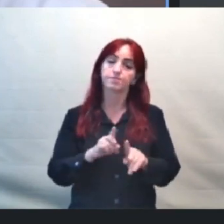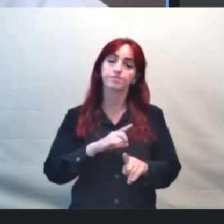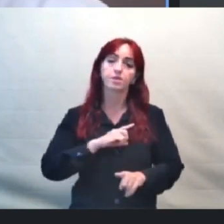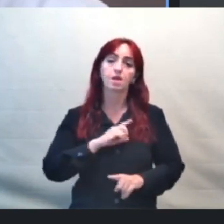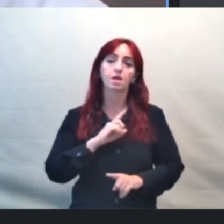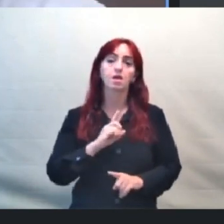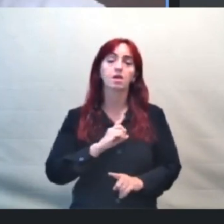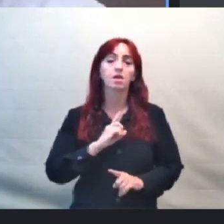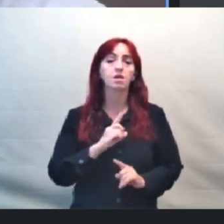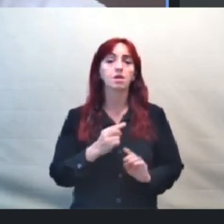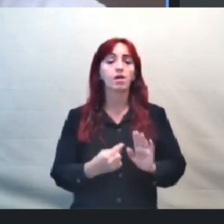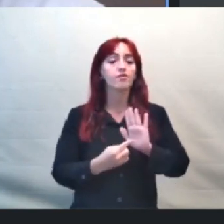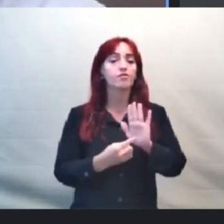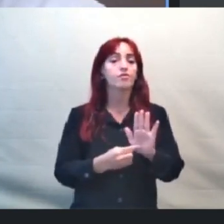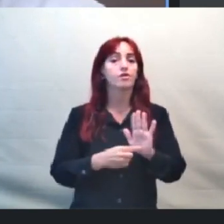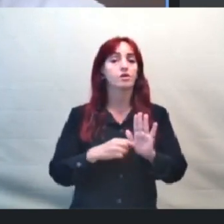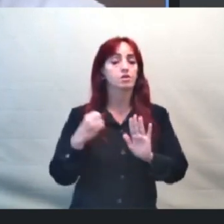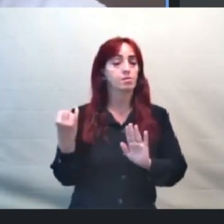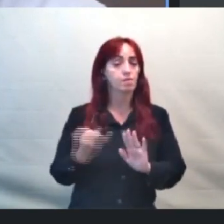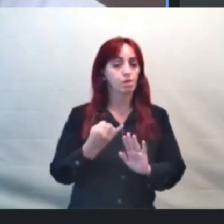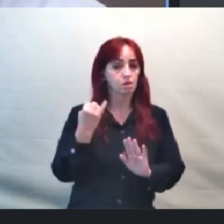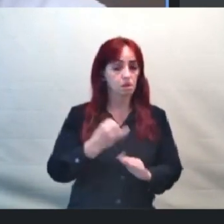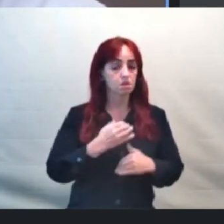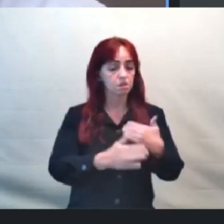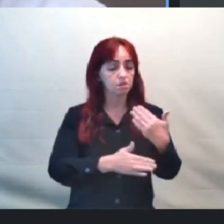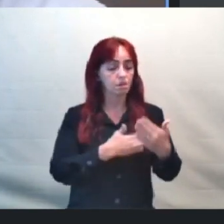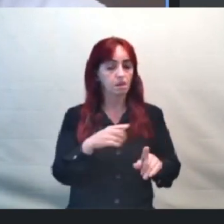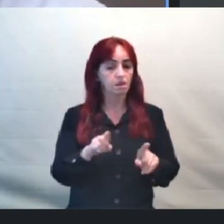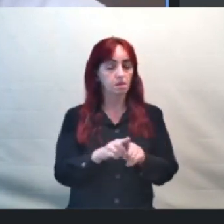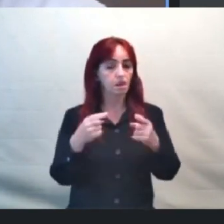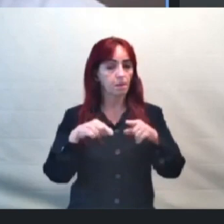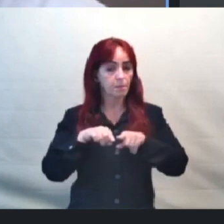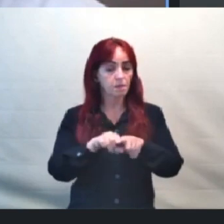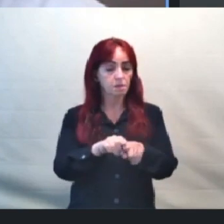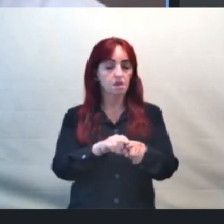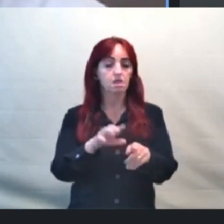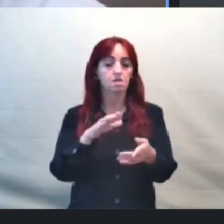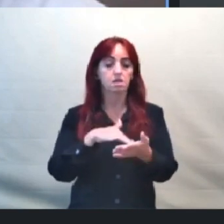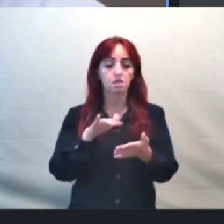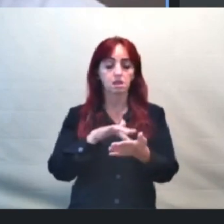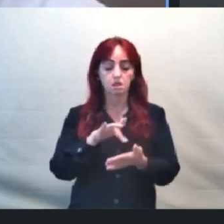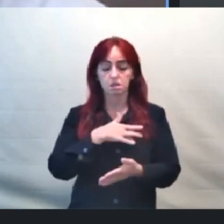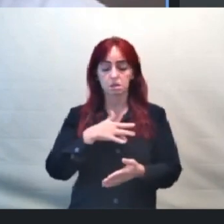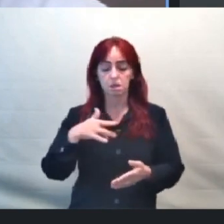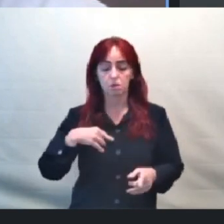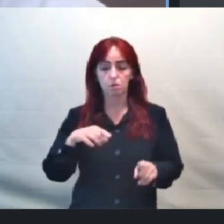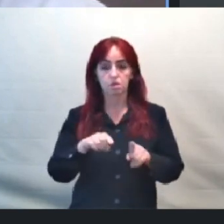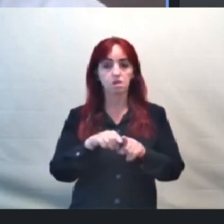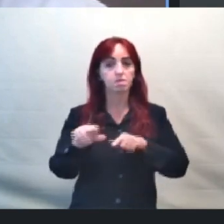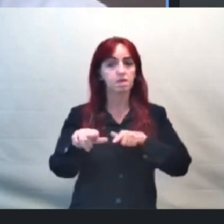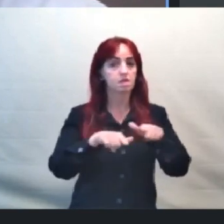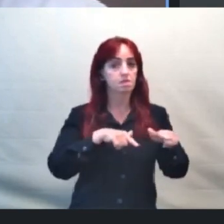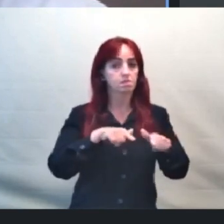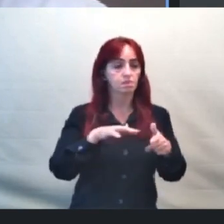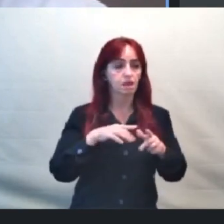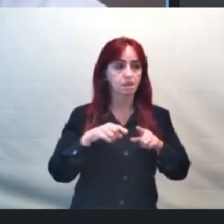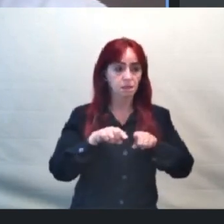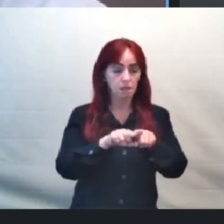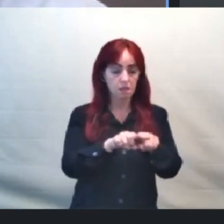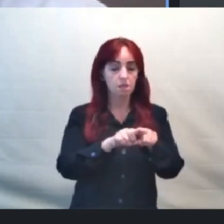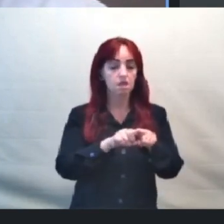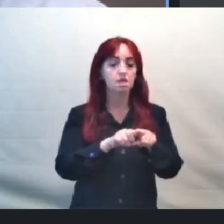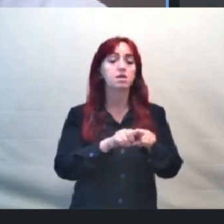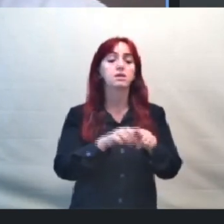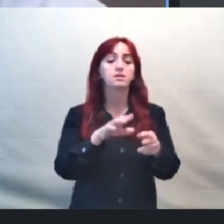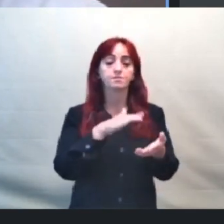já em andamento, em parceria com a Secretaria de Saúde, em parceria com a Secretaria de Trabalho e Emprego. A Prefeitura já é uma realidade, a Prefeitura